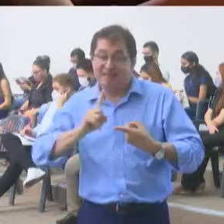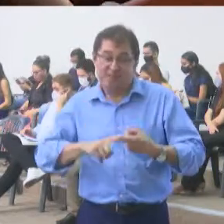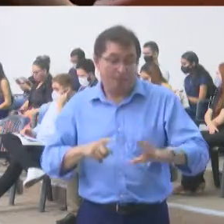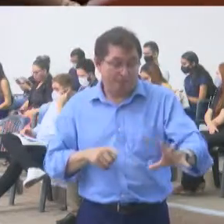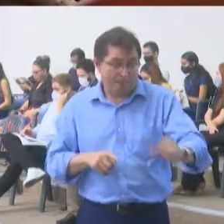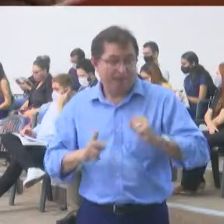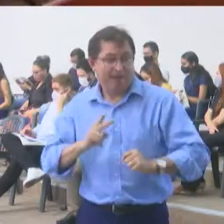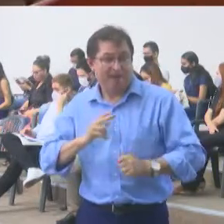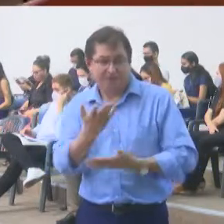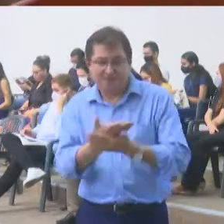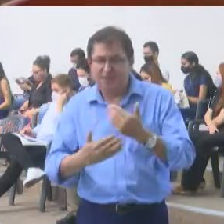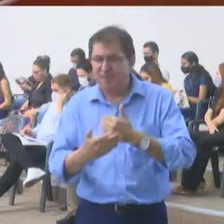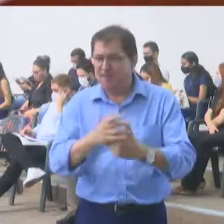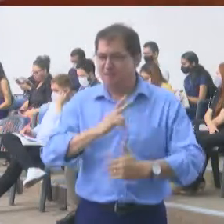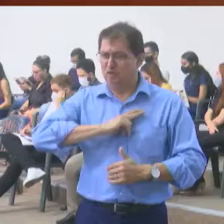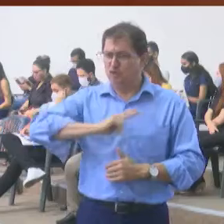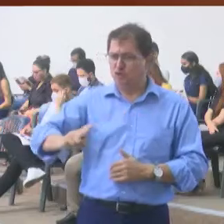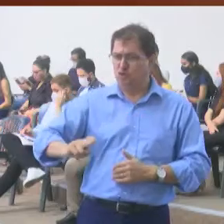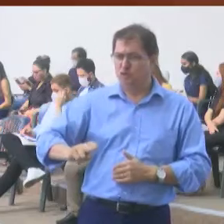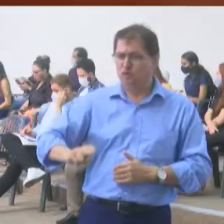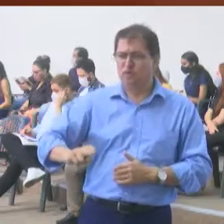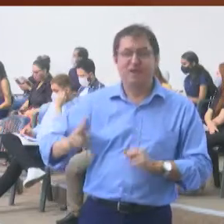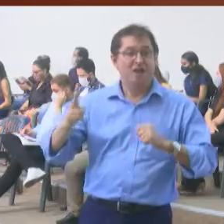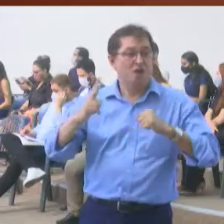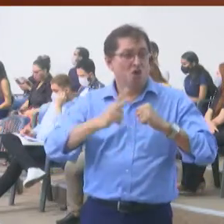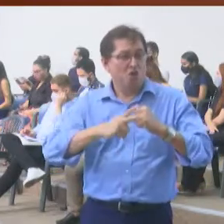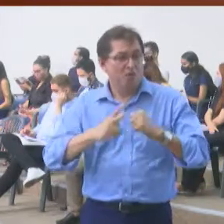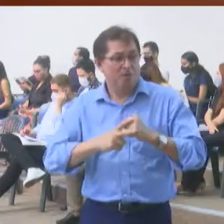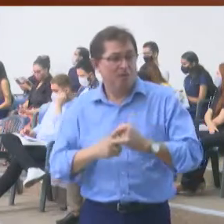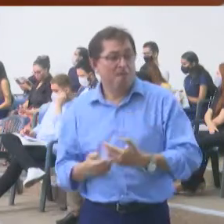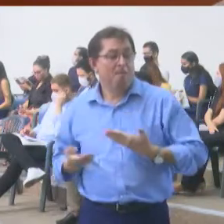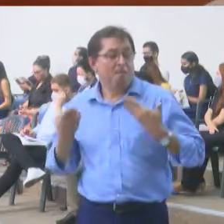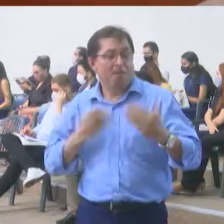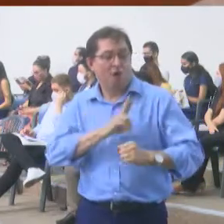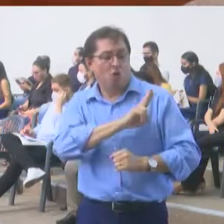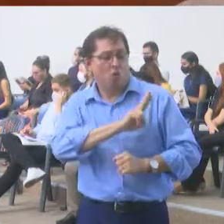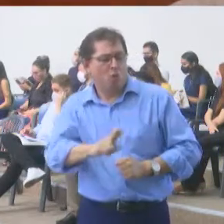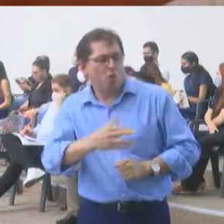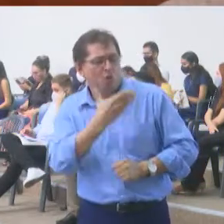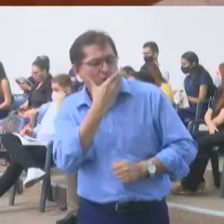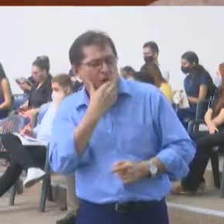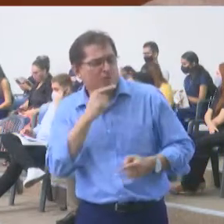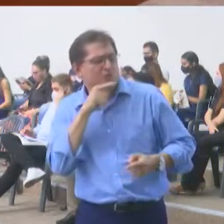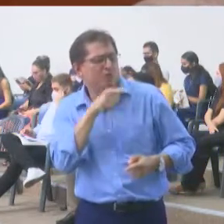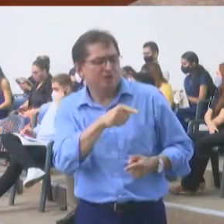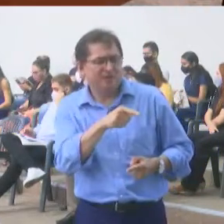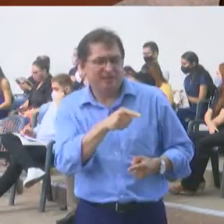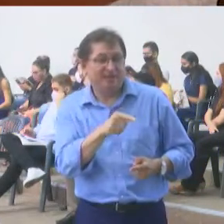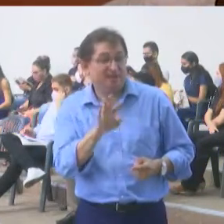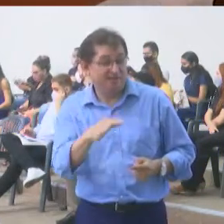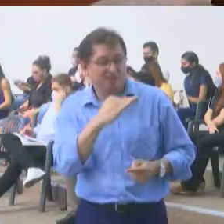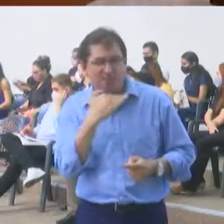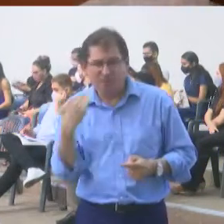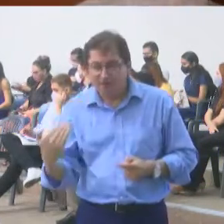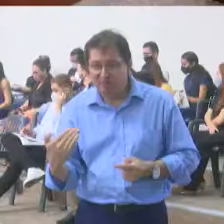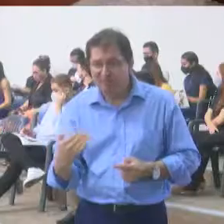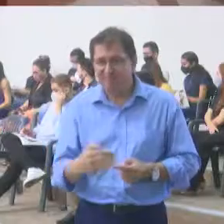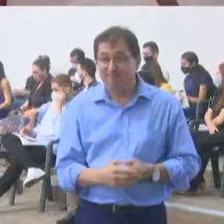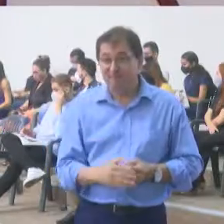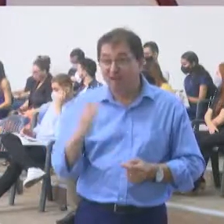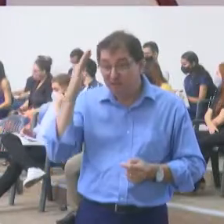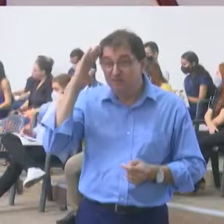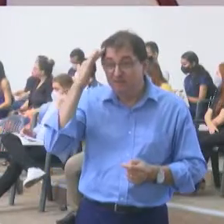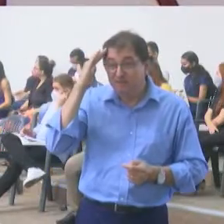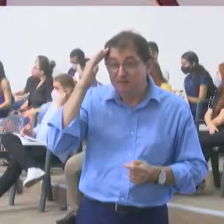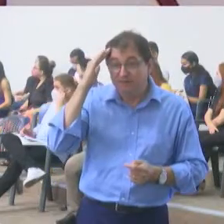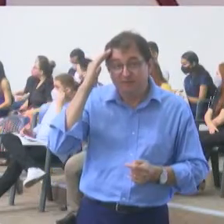a moabita, já viúva, para suscitar o nome do esposo falecido sobre a herança dele. Deu para entender qual é